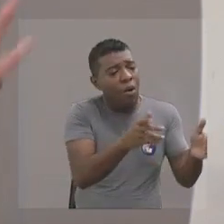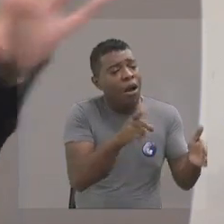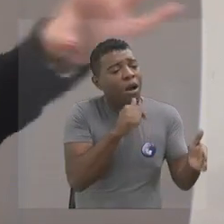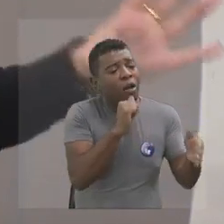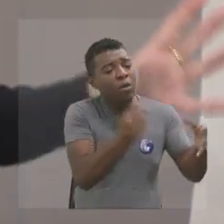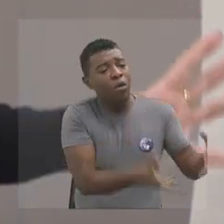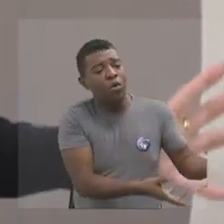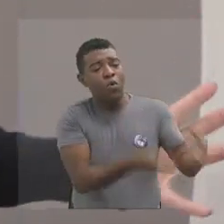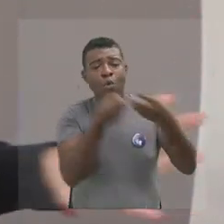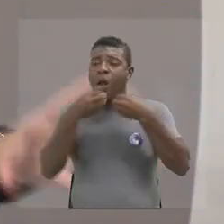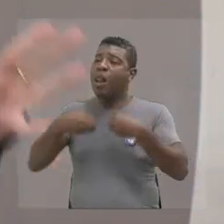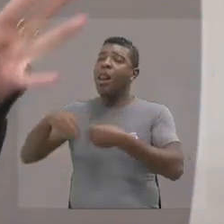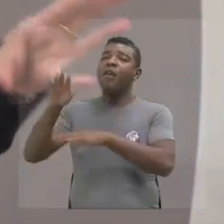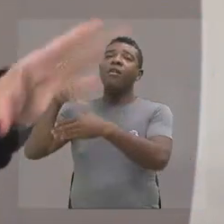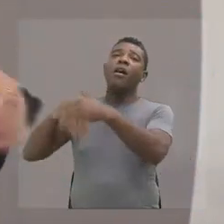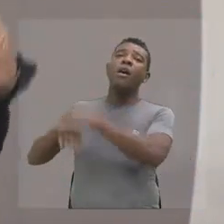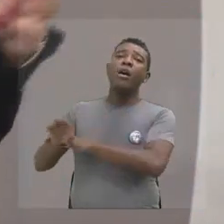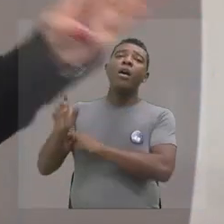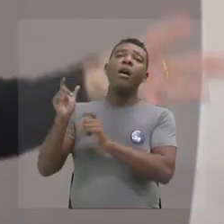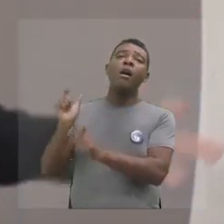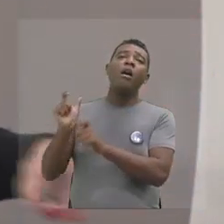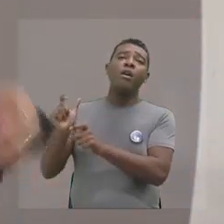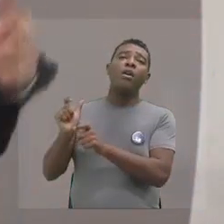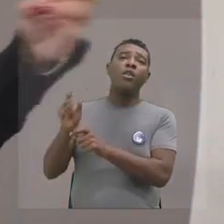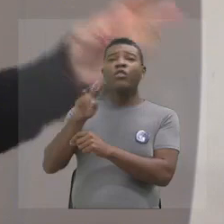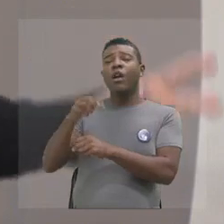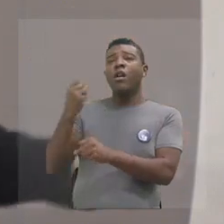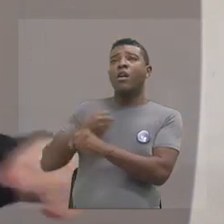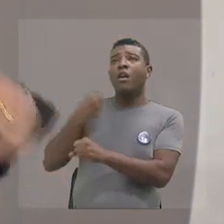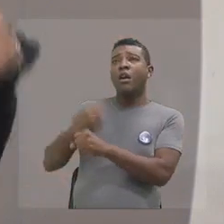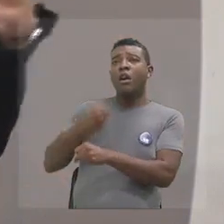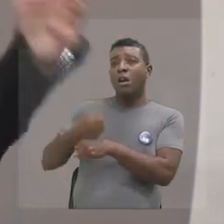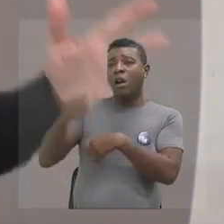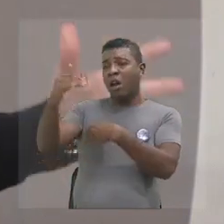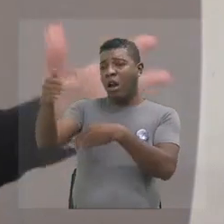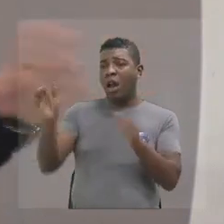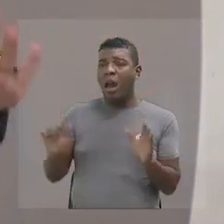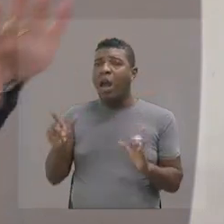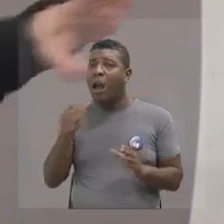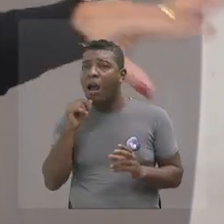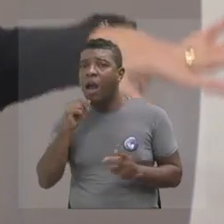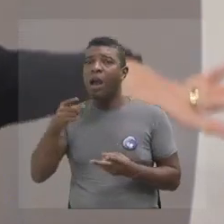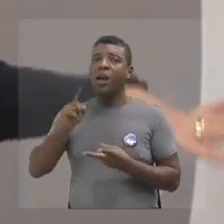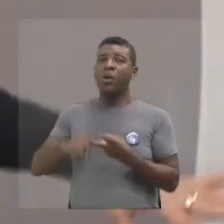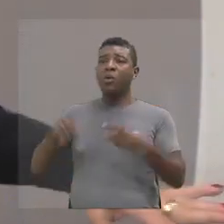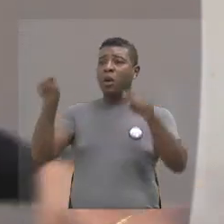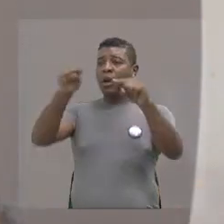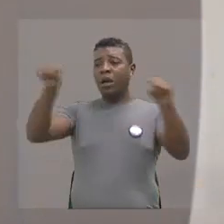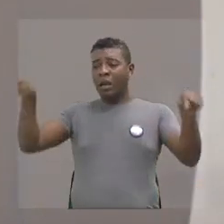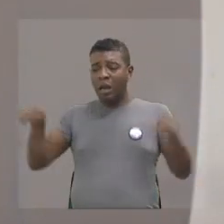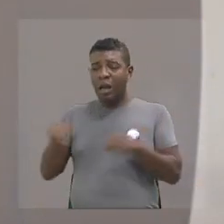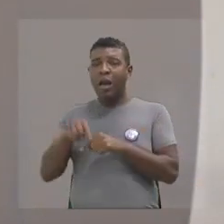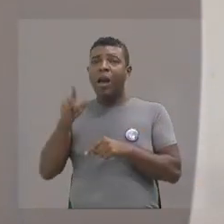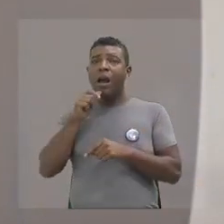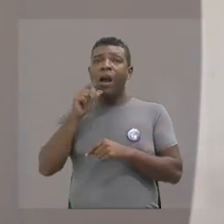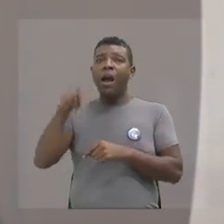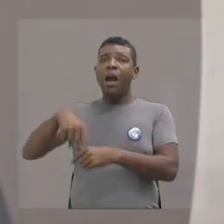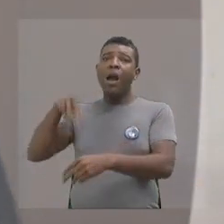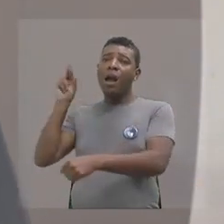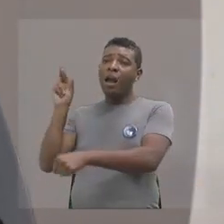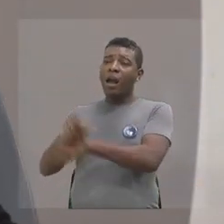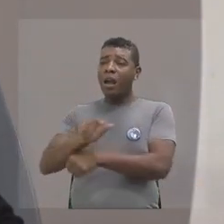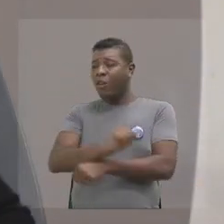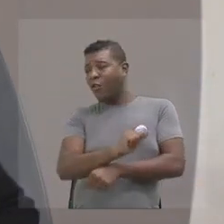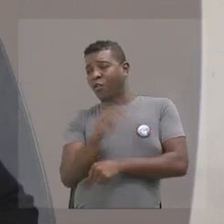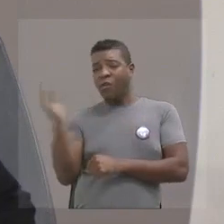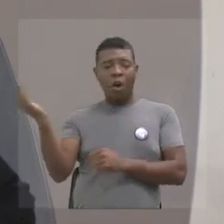responsabilidade do responsável até que vai construir seja a caixa d'água seja o piscinão a reservação é feita fora do curso d'água e aí